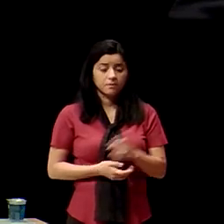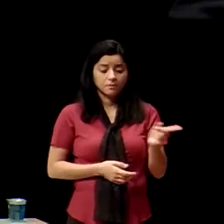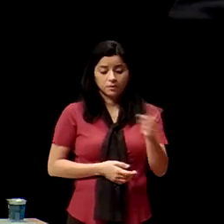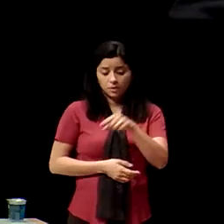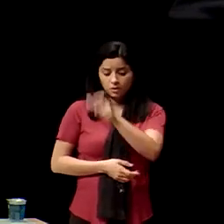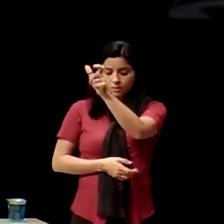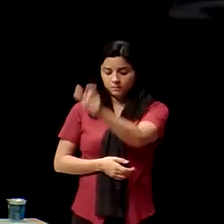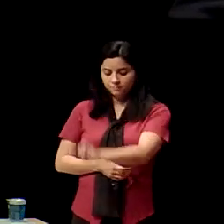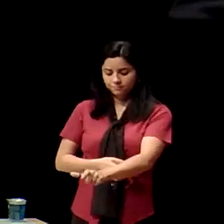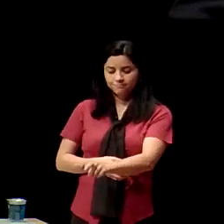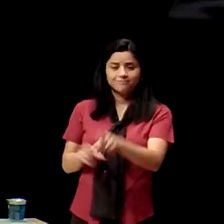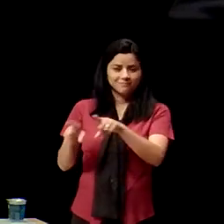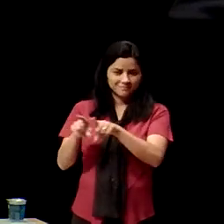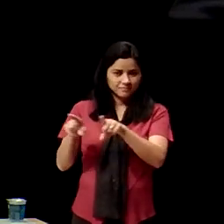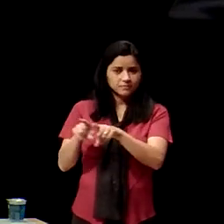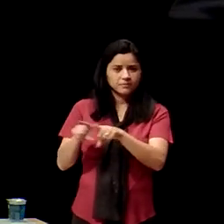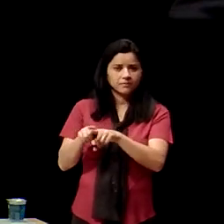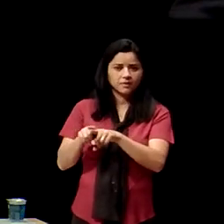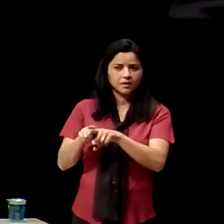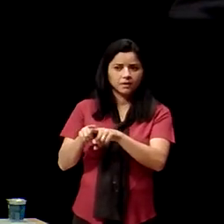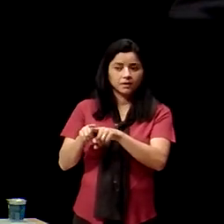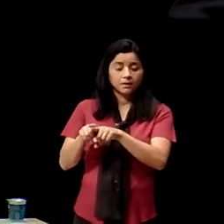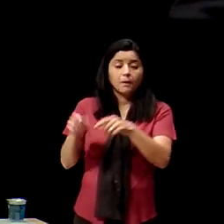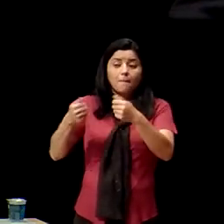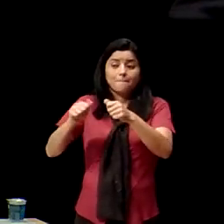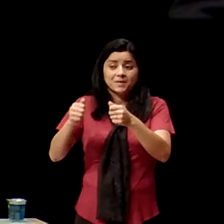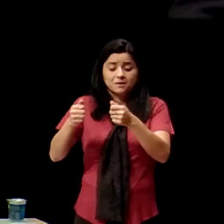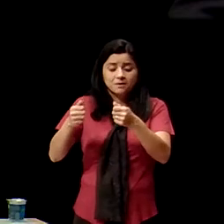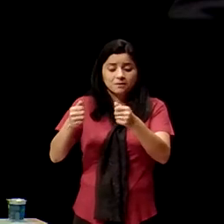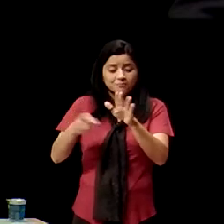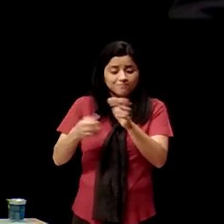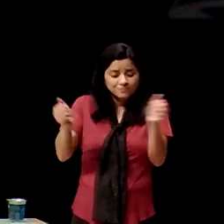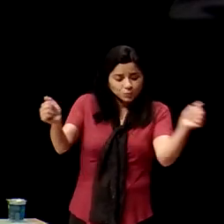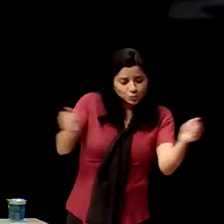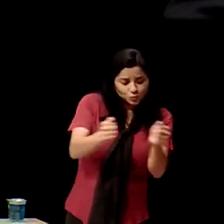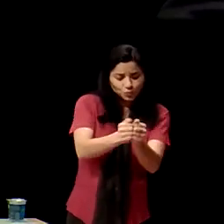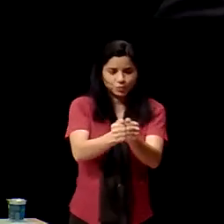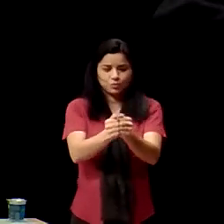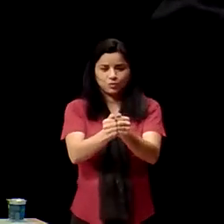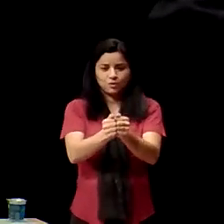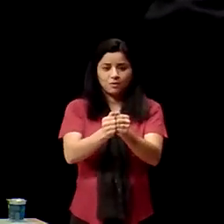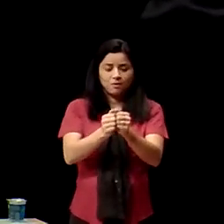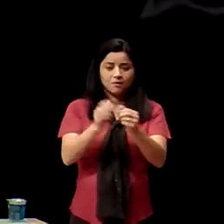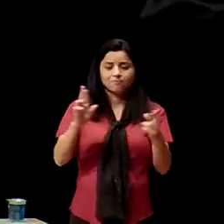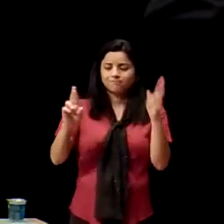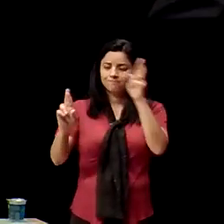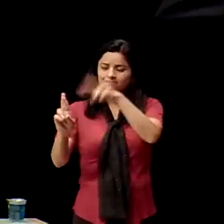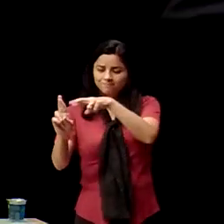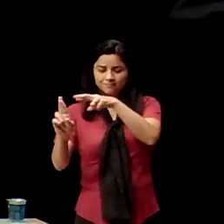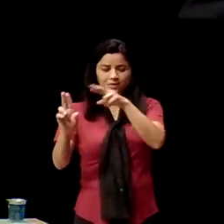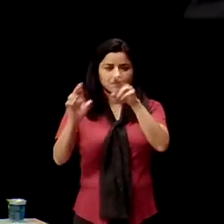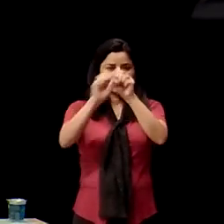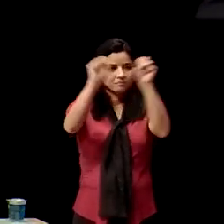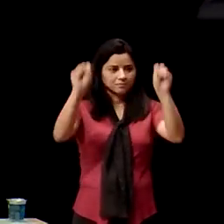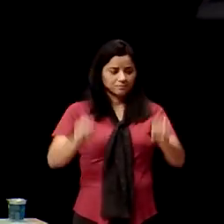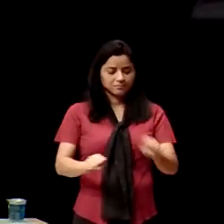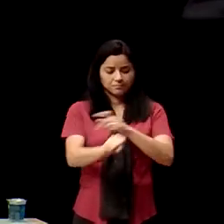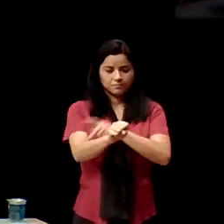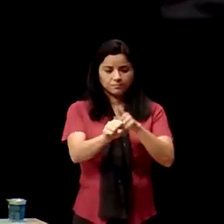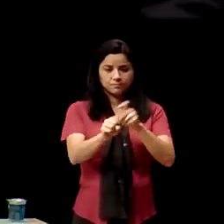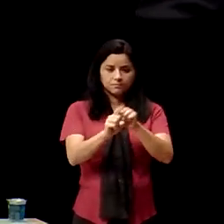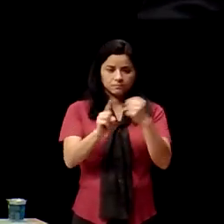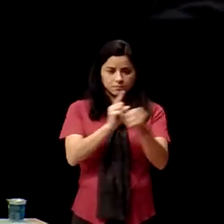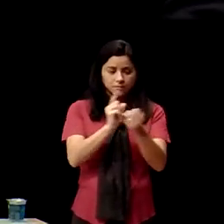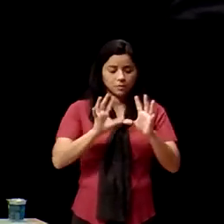o indivíduo também, ele vai ter uma participação no sistema, no resultado do sistema da pedagogia social